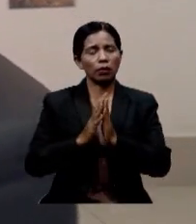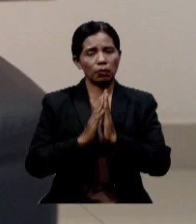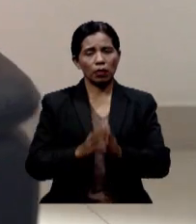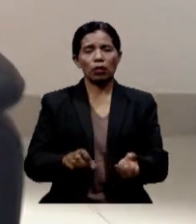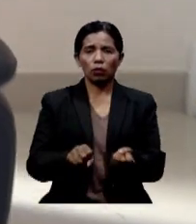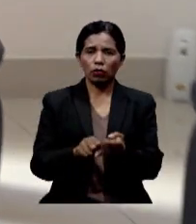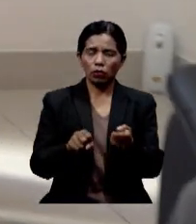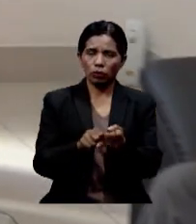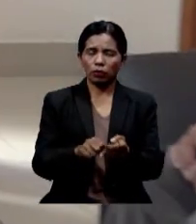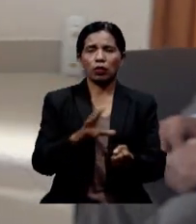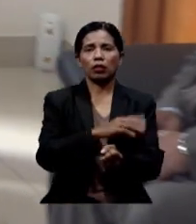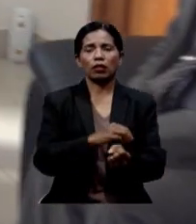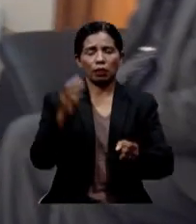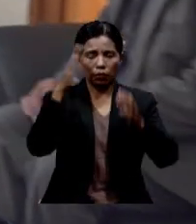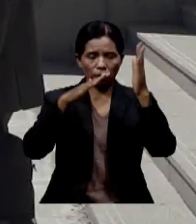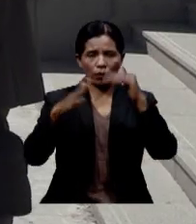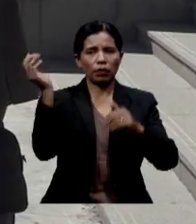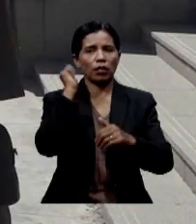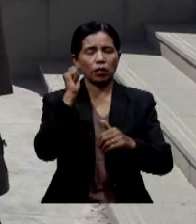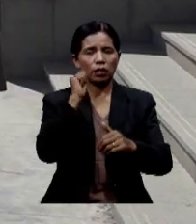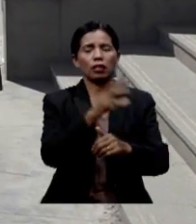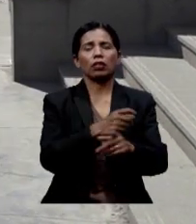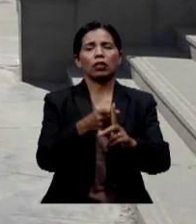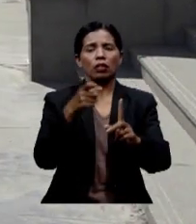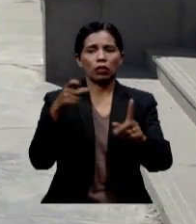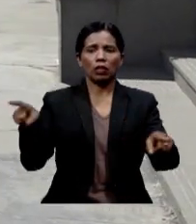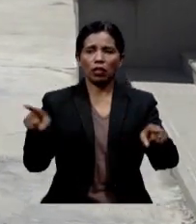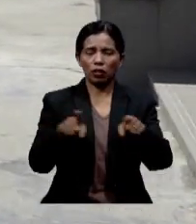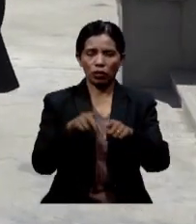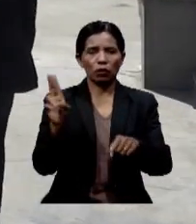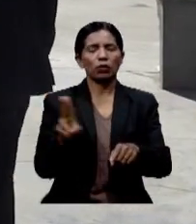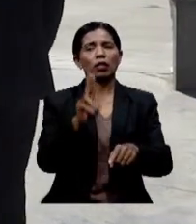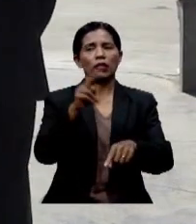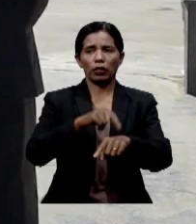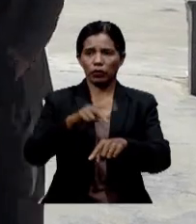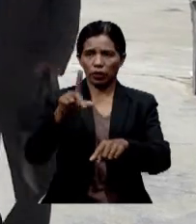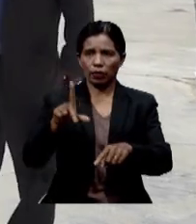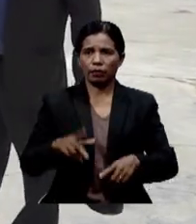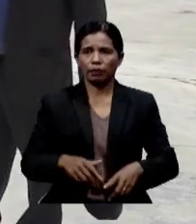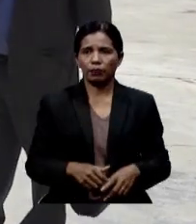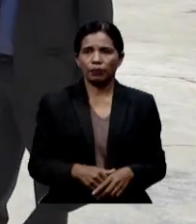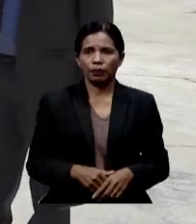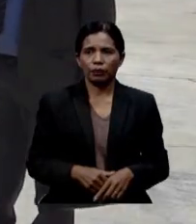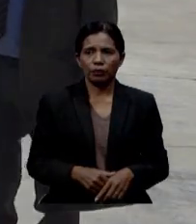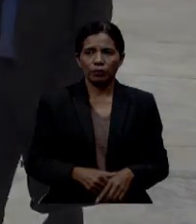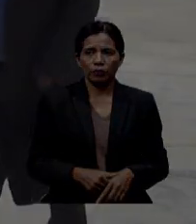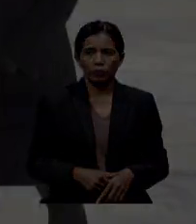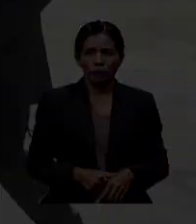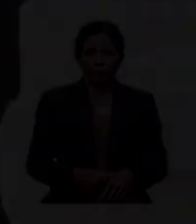Myanmar nha problema e ASEAN, e o Hussu mecanismo selo que anessa unidade nacional. Celina Lopes, Agostinho da Costa, GMN.